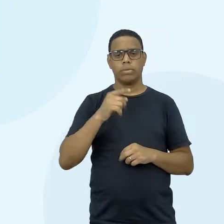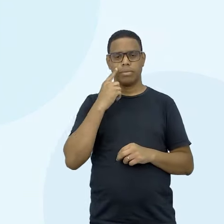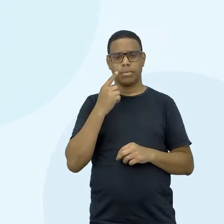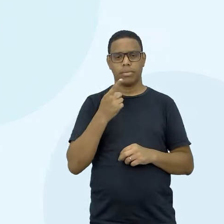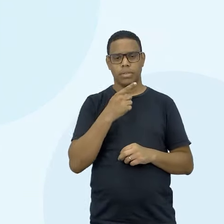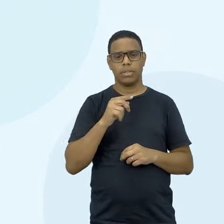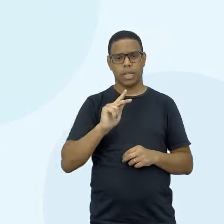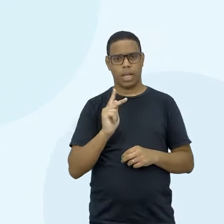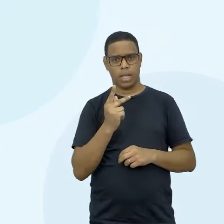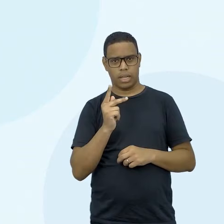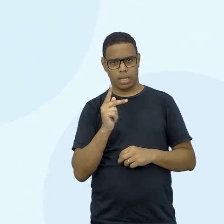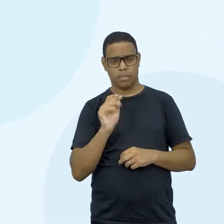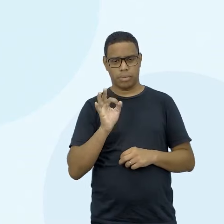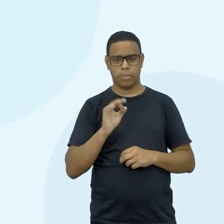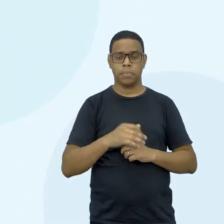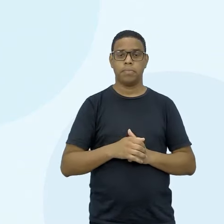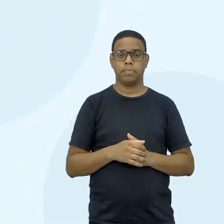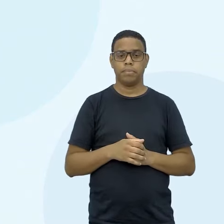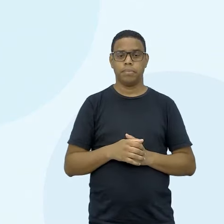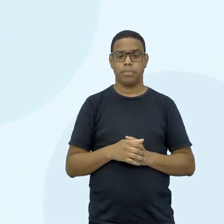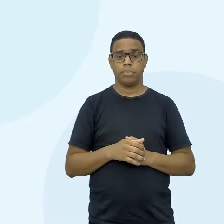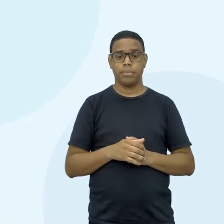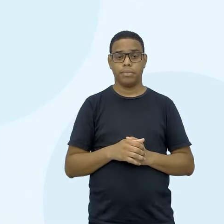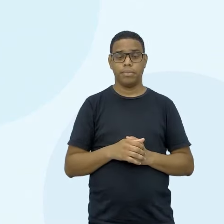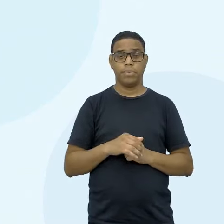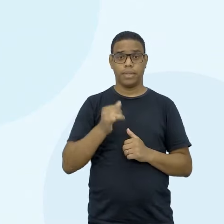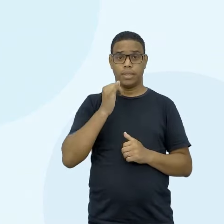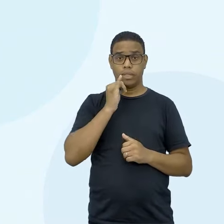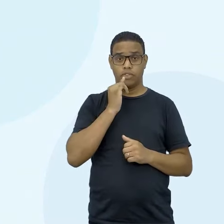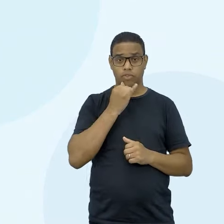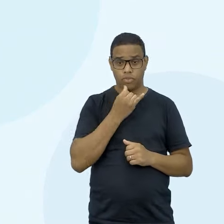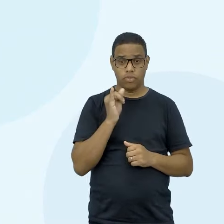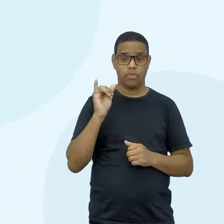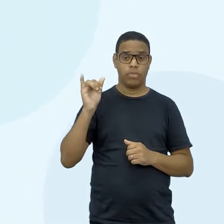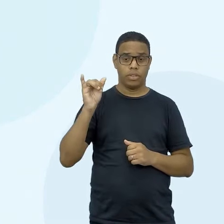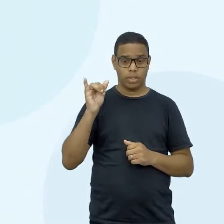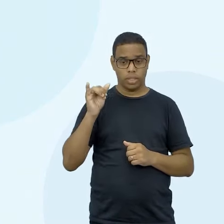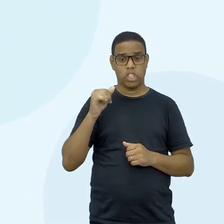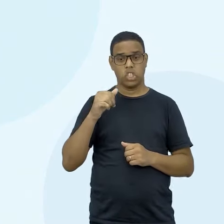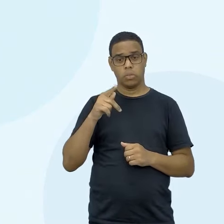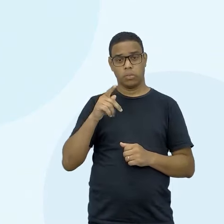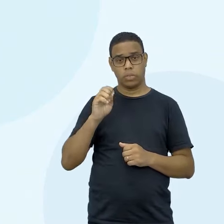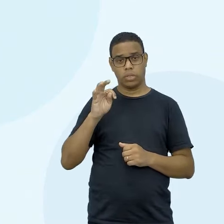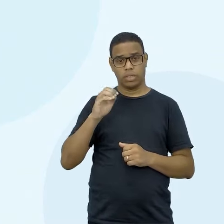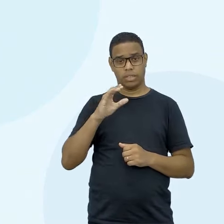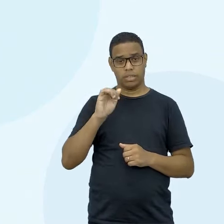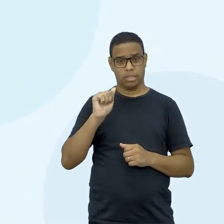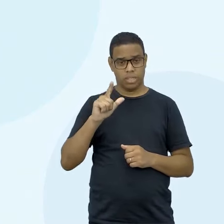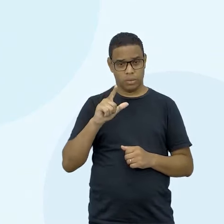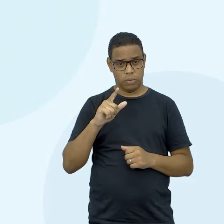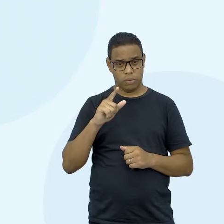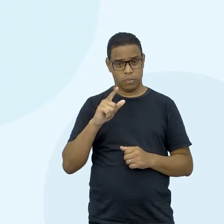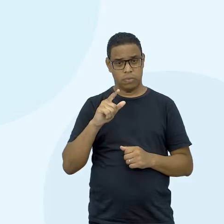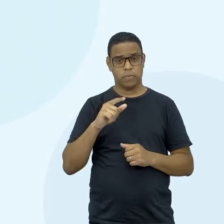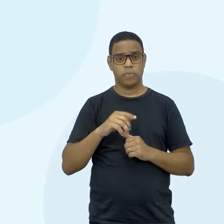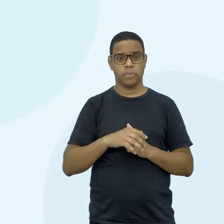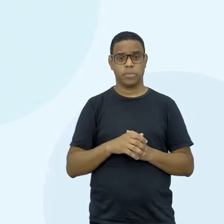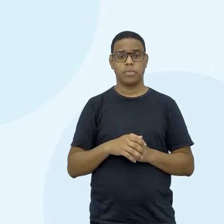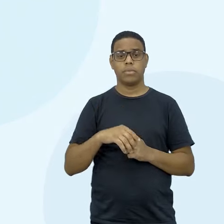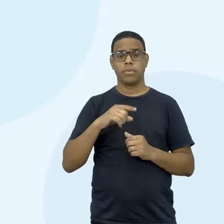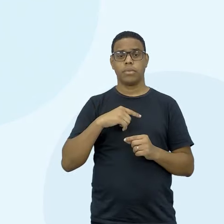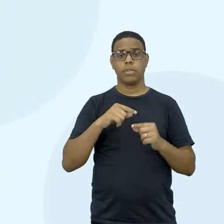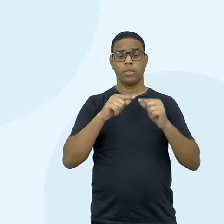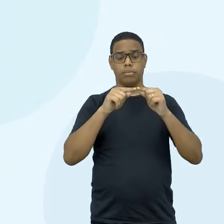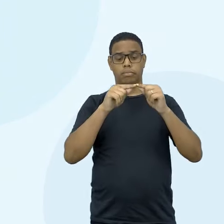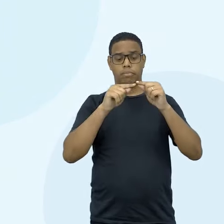ali mesmo, H. E essa energia aqui, que é a energia potencial que está aqui nesse ponto, ó, ele acaba